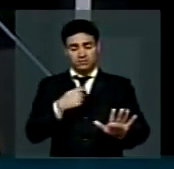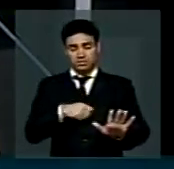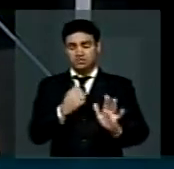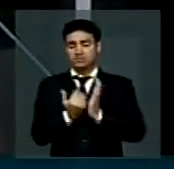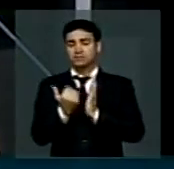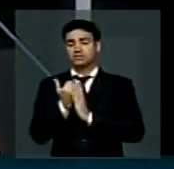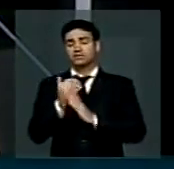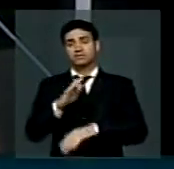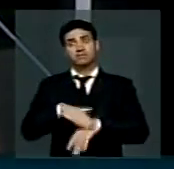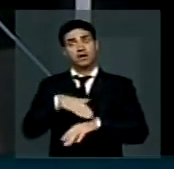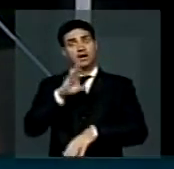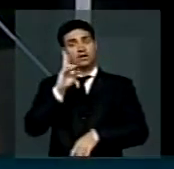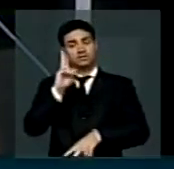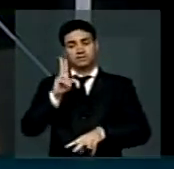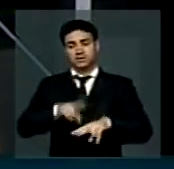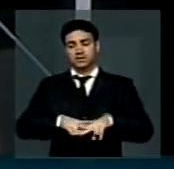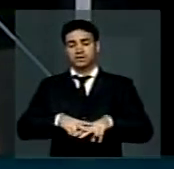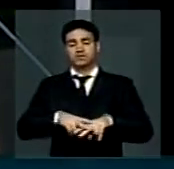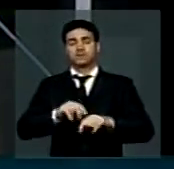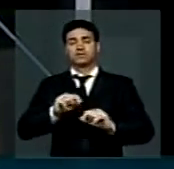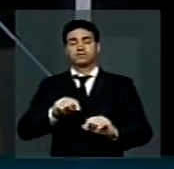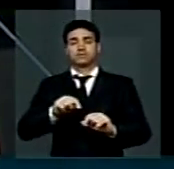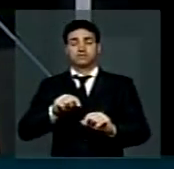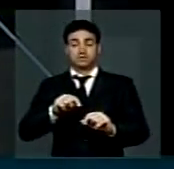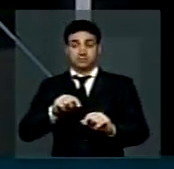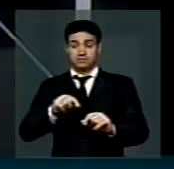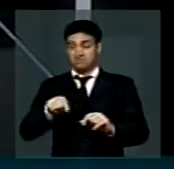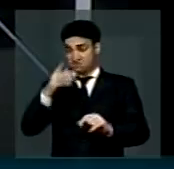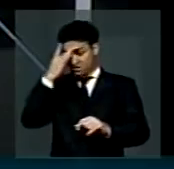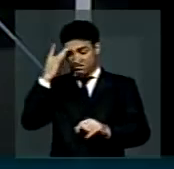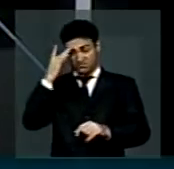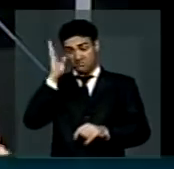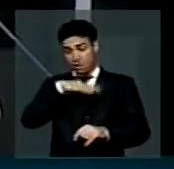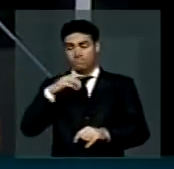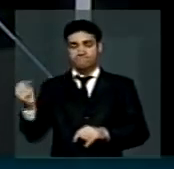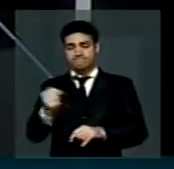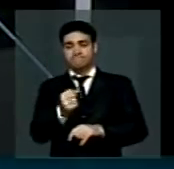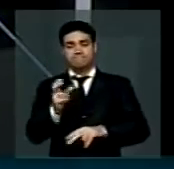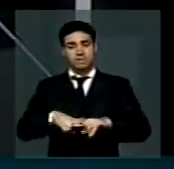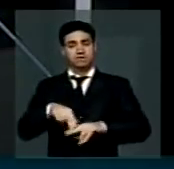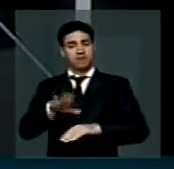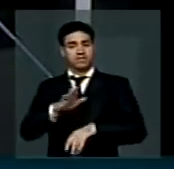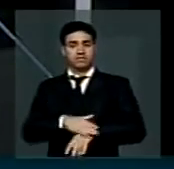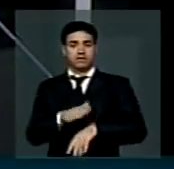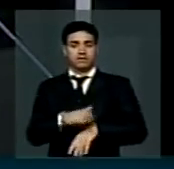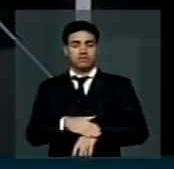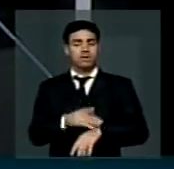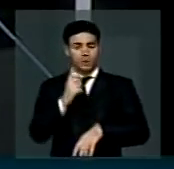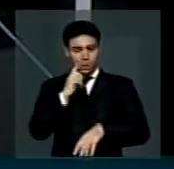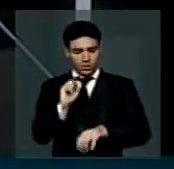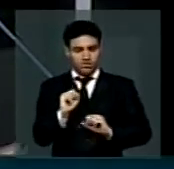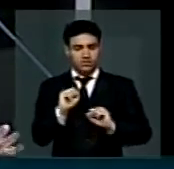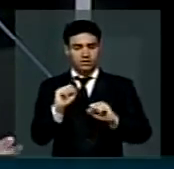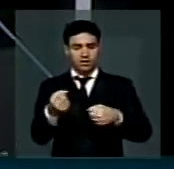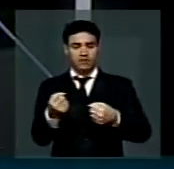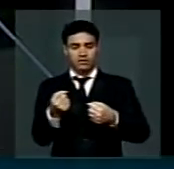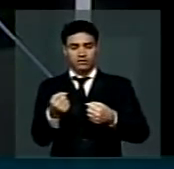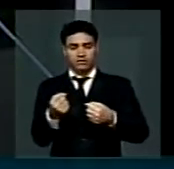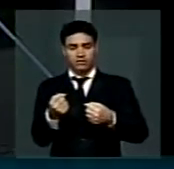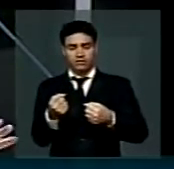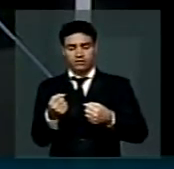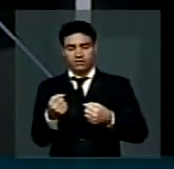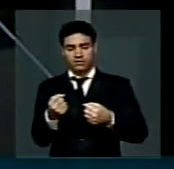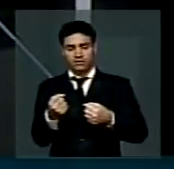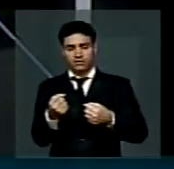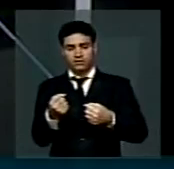as penalidades para os infratores. Nesse sentido, defendo o aumento de para 10